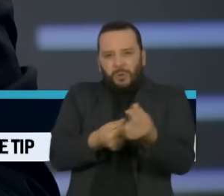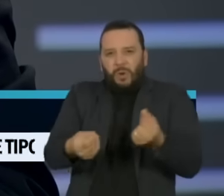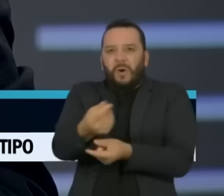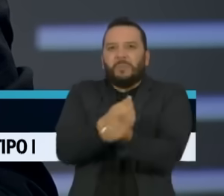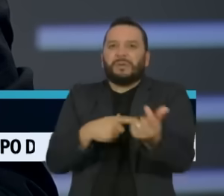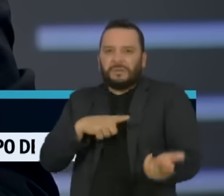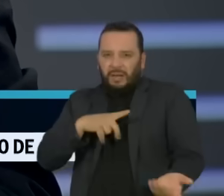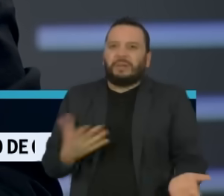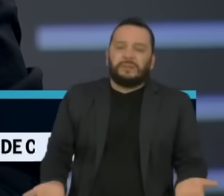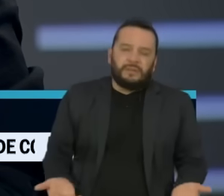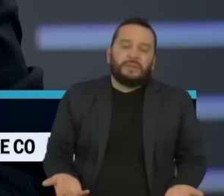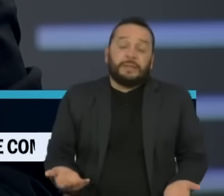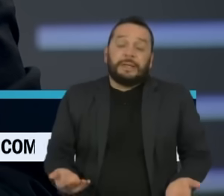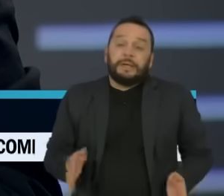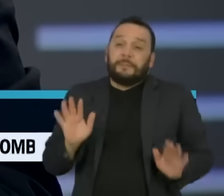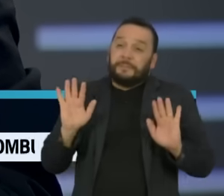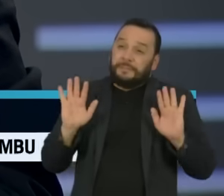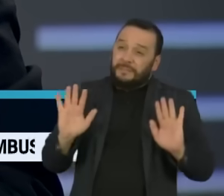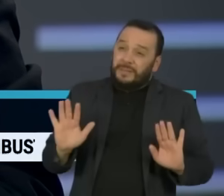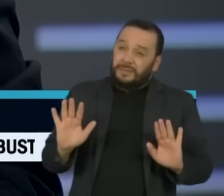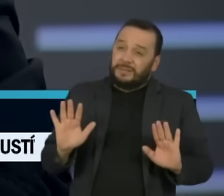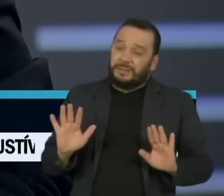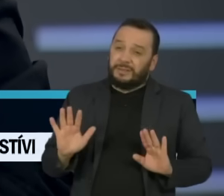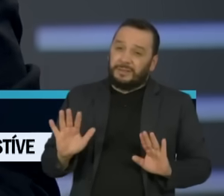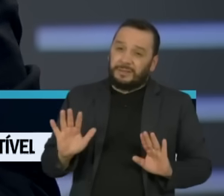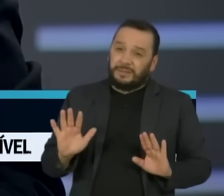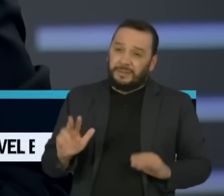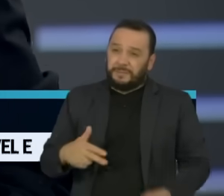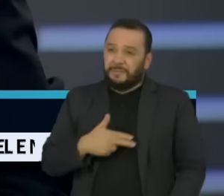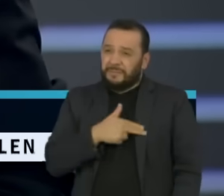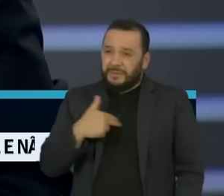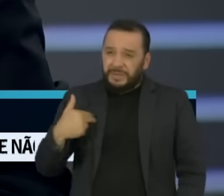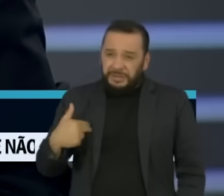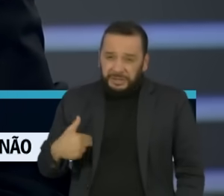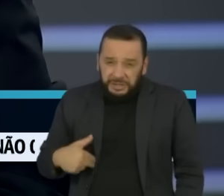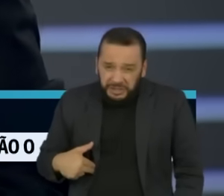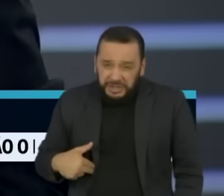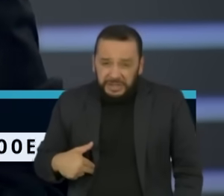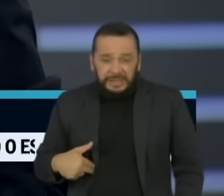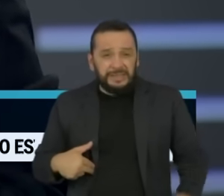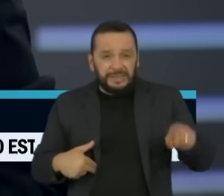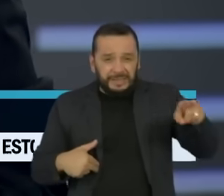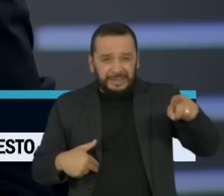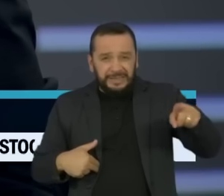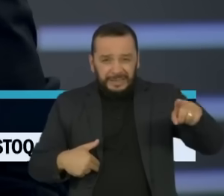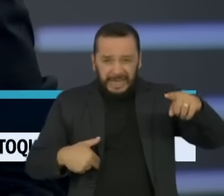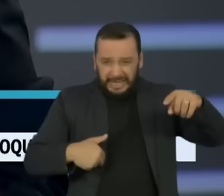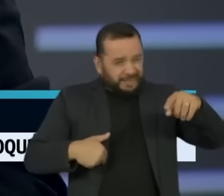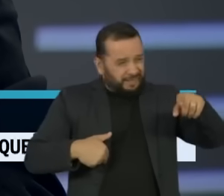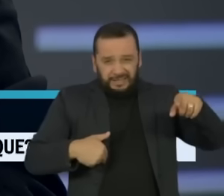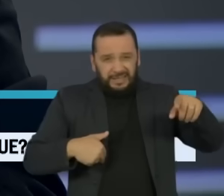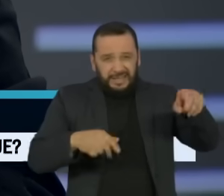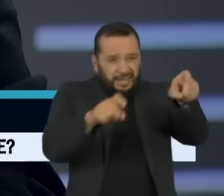pouco provável que a China precise roubar qualquer coisa dos Estados Unidos